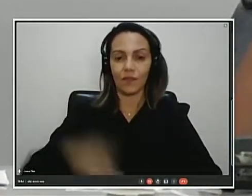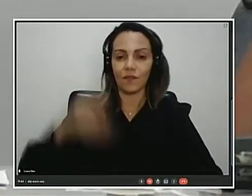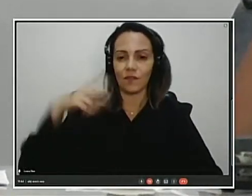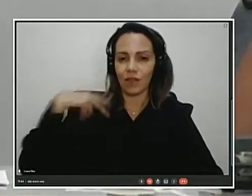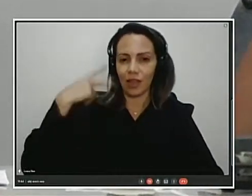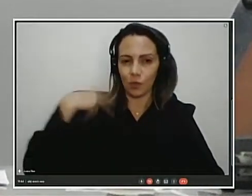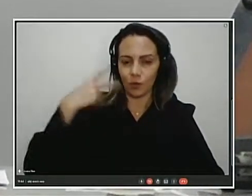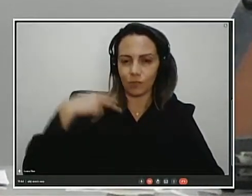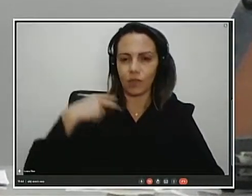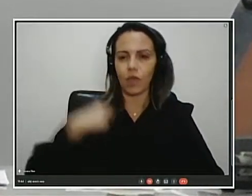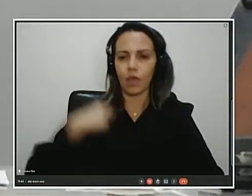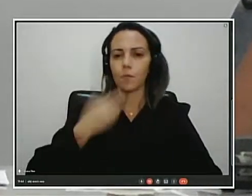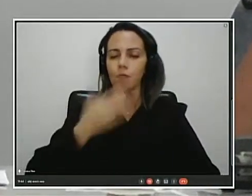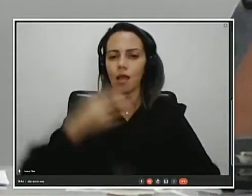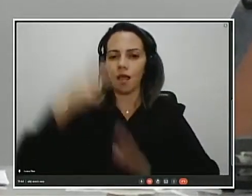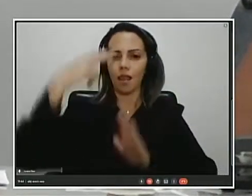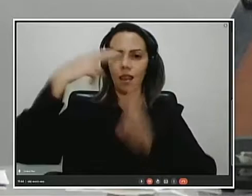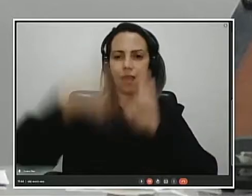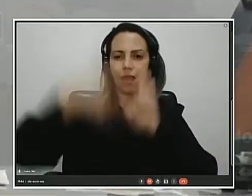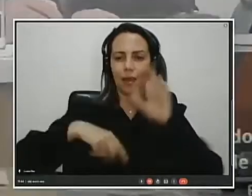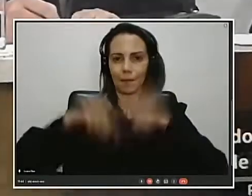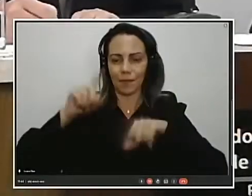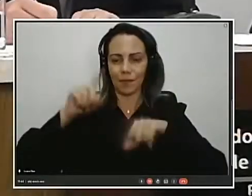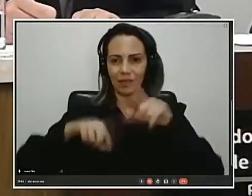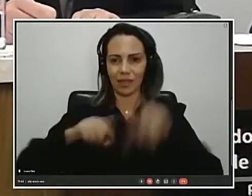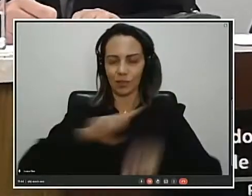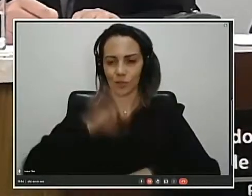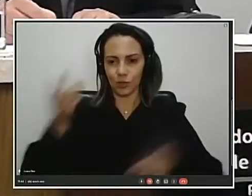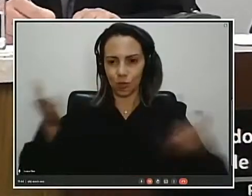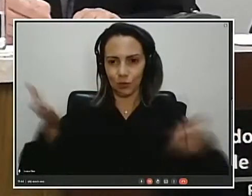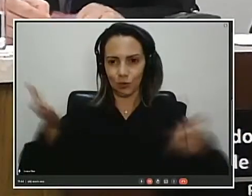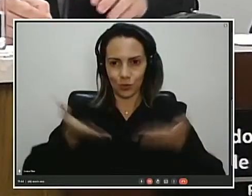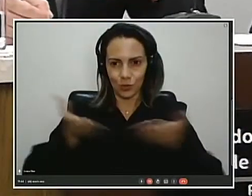Rático para que faça a leitura da matéria constante.